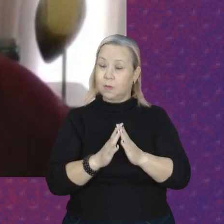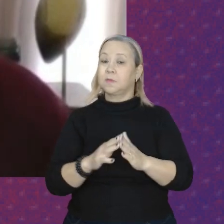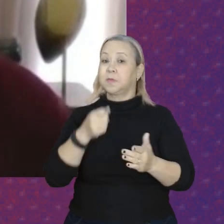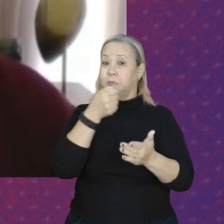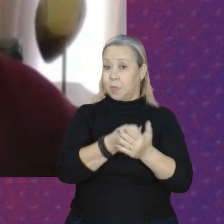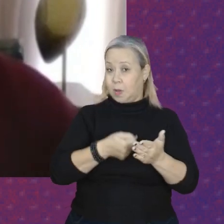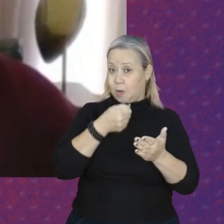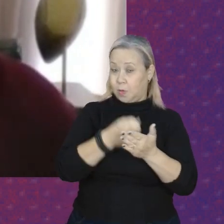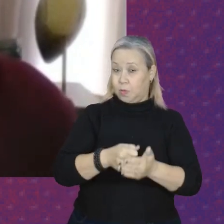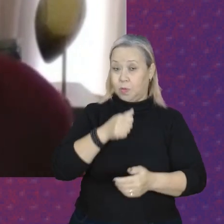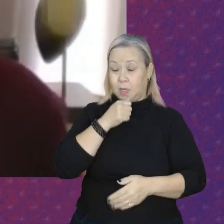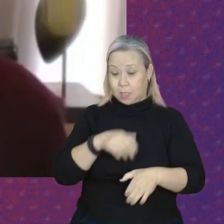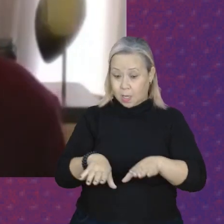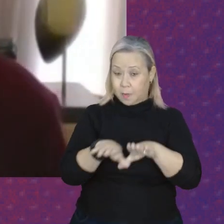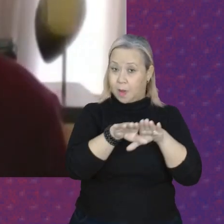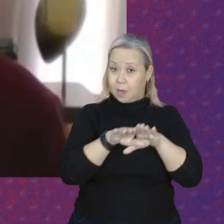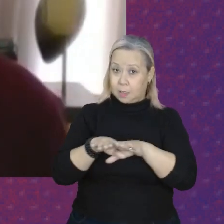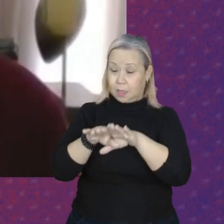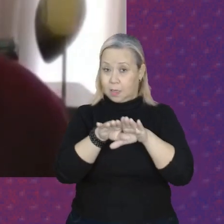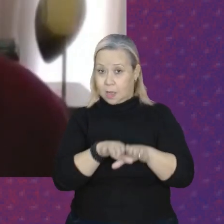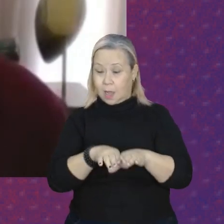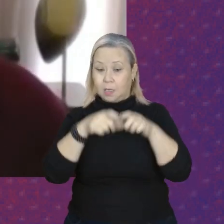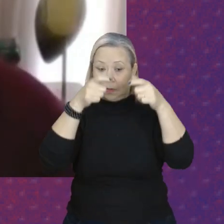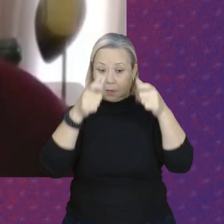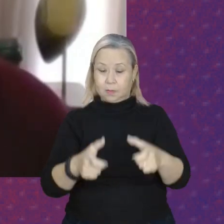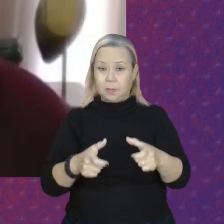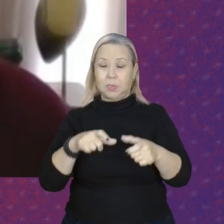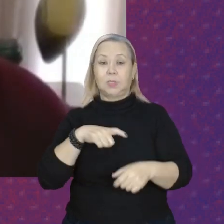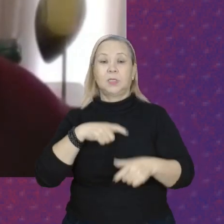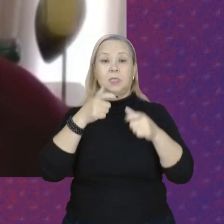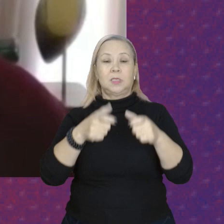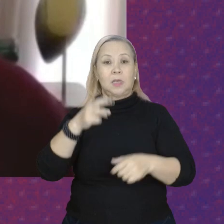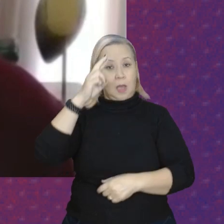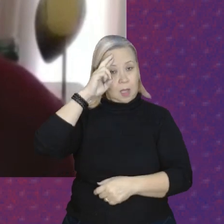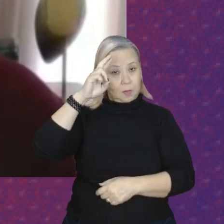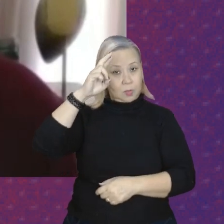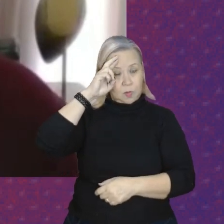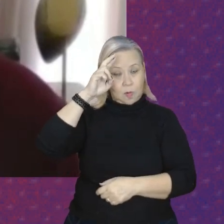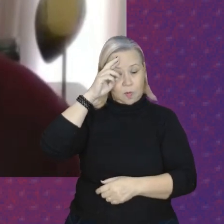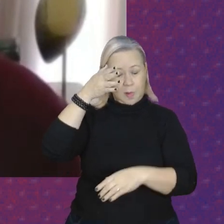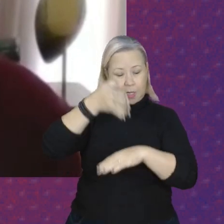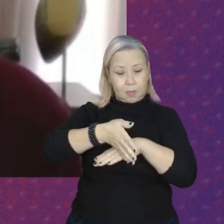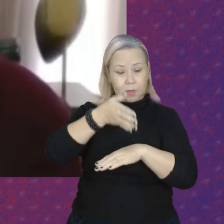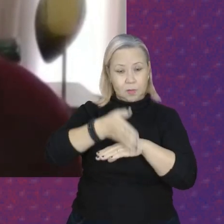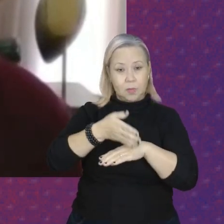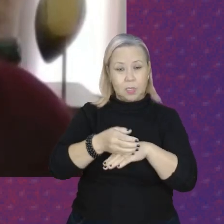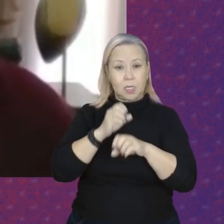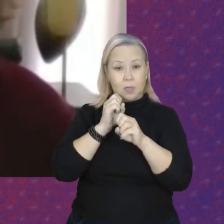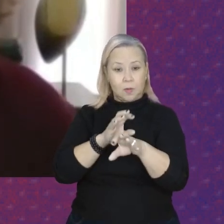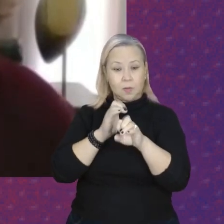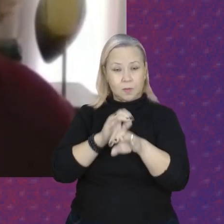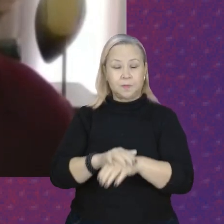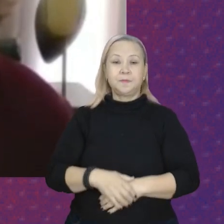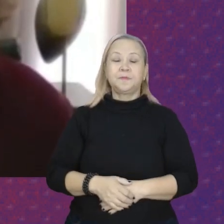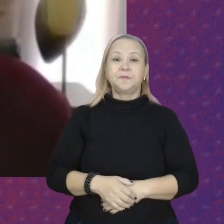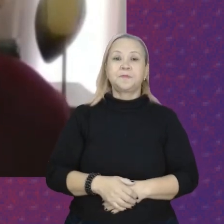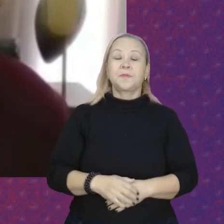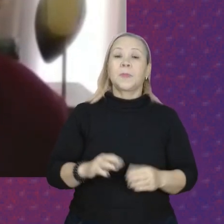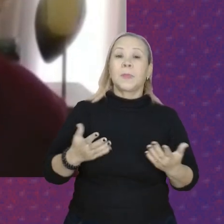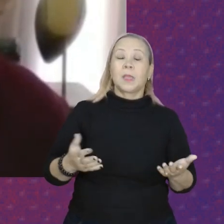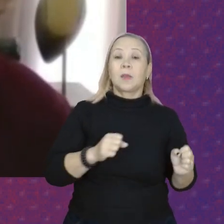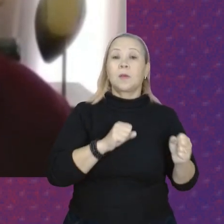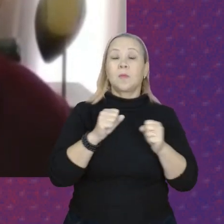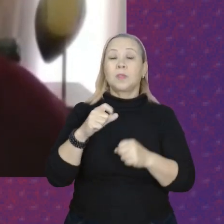na paridade, na ocupação desses cargos de comando da educação. Ela pode ser uma experiência